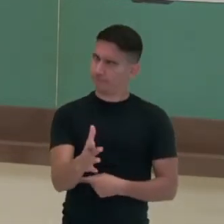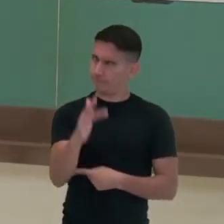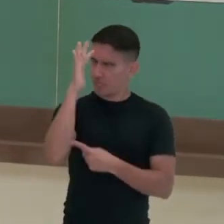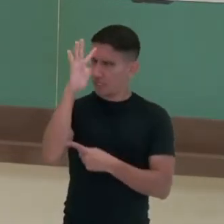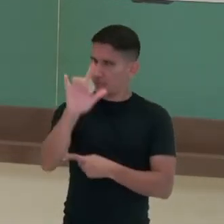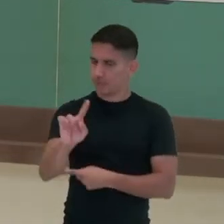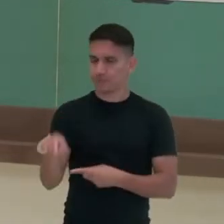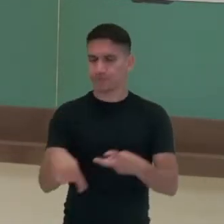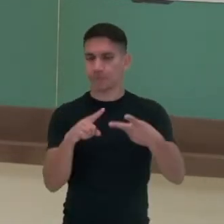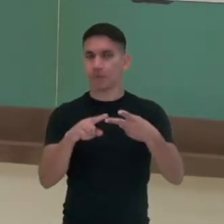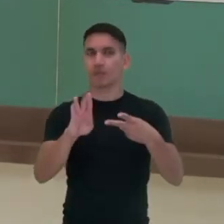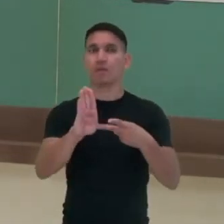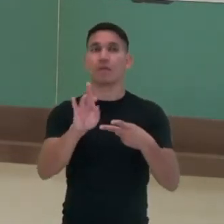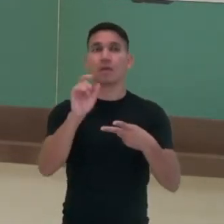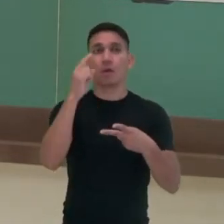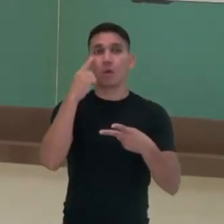nisso.